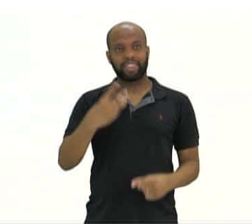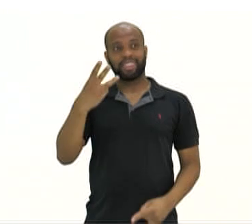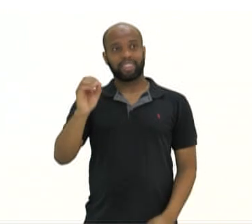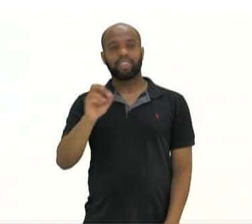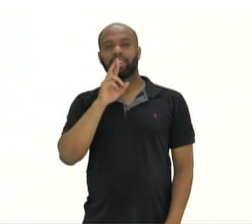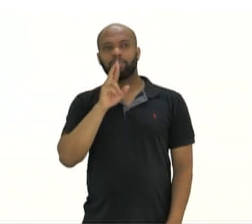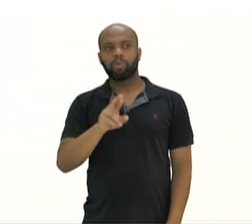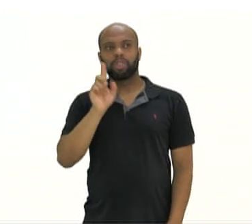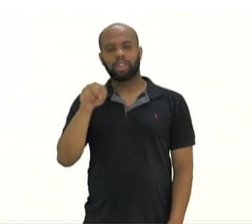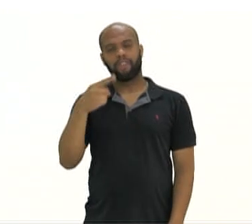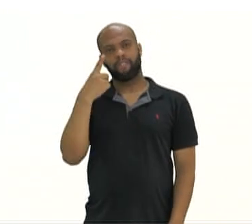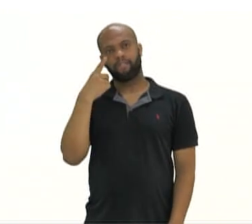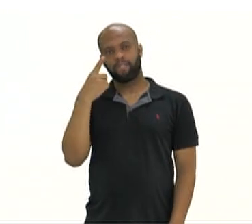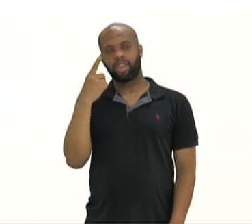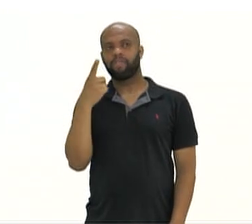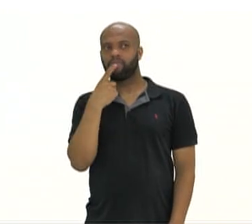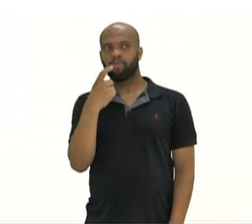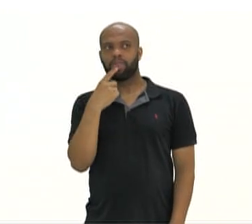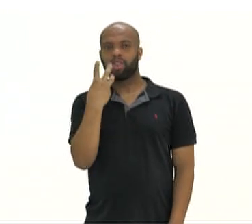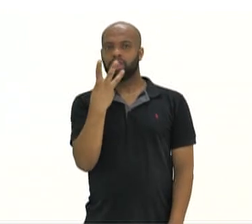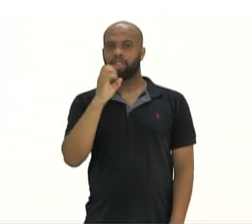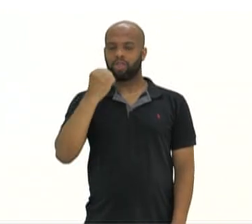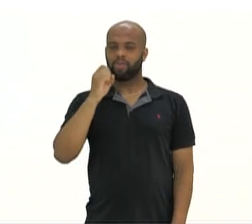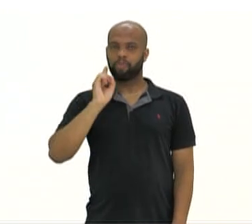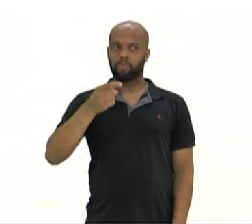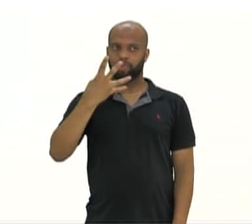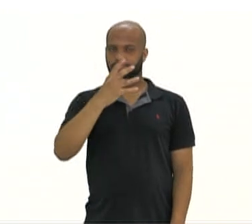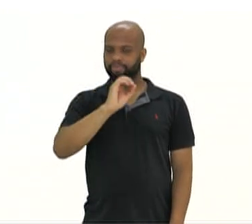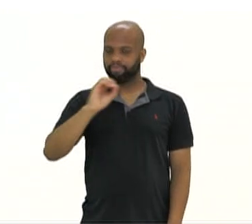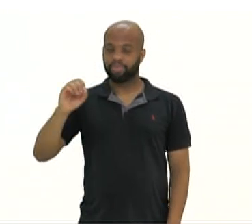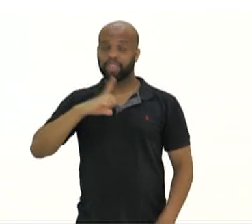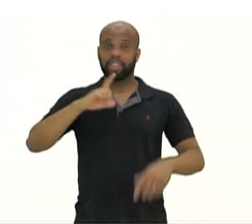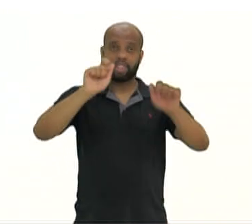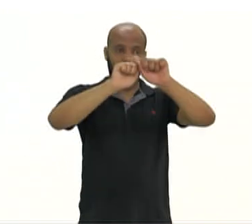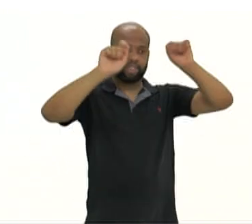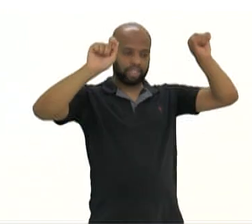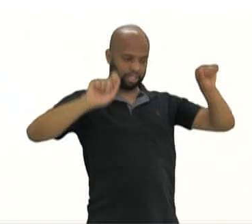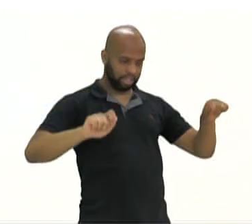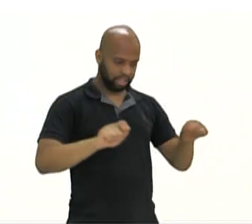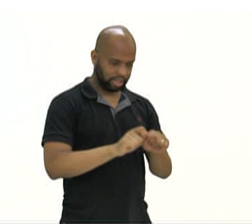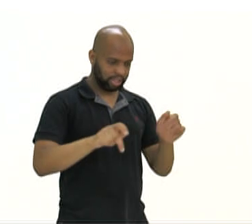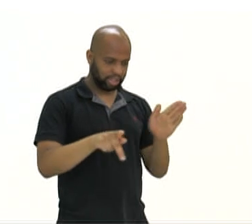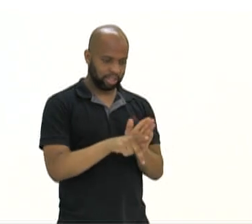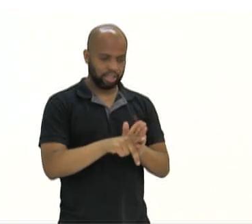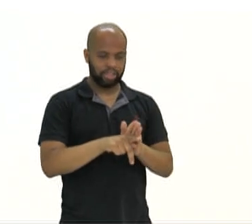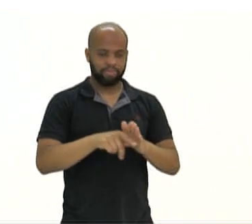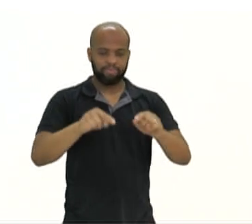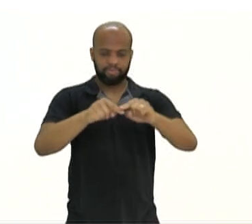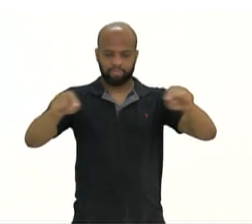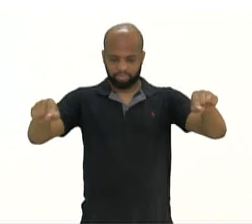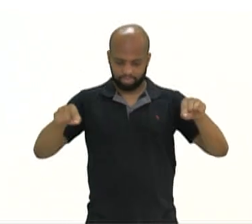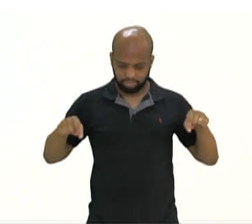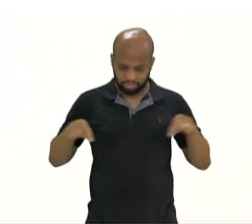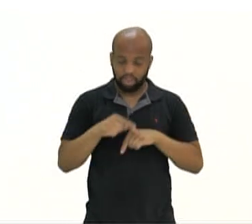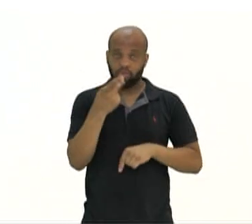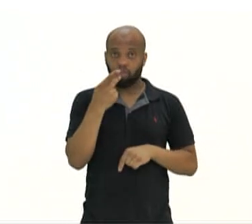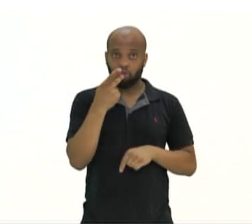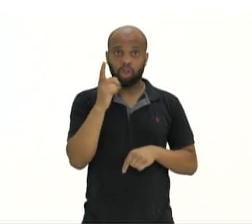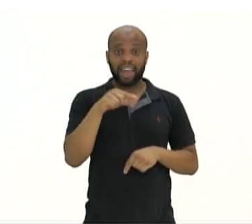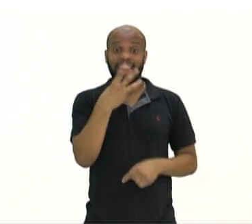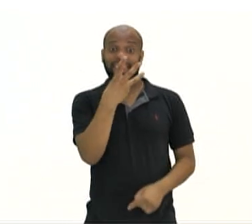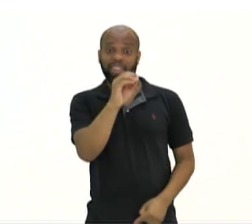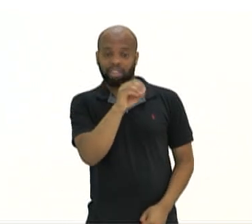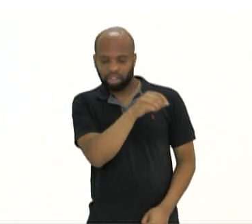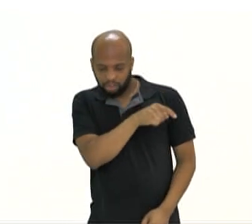38.400 metros, que foi a pergunta. Lembra lá? Ele deu a área do quarteirão, disse que ele dá 30 voltas e pediu quanto